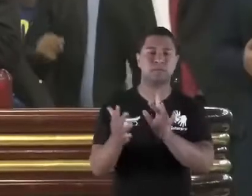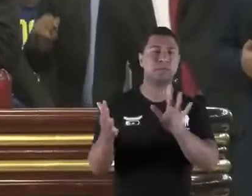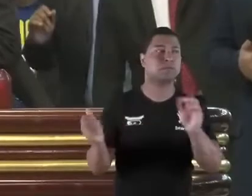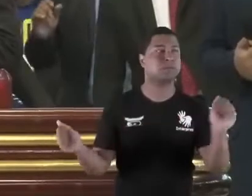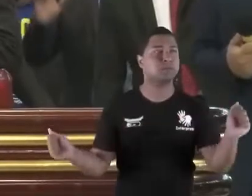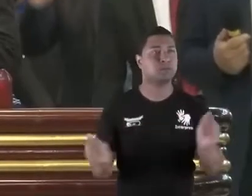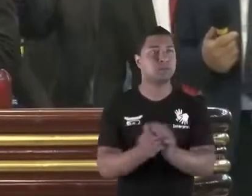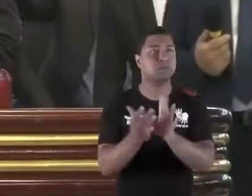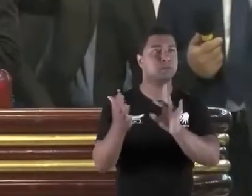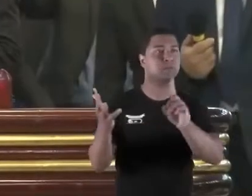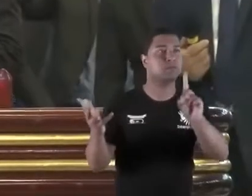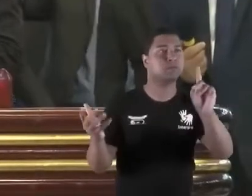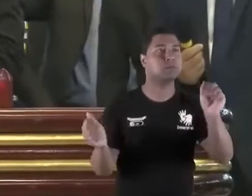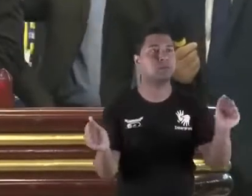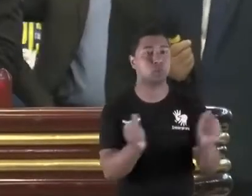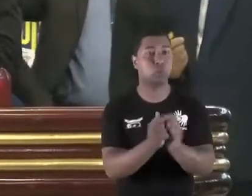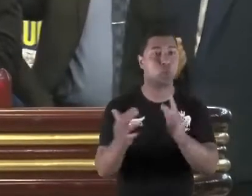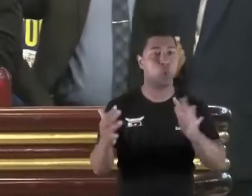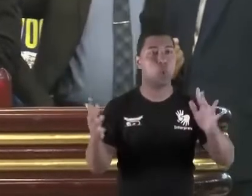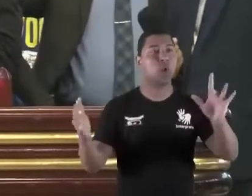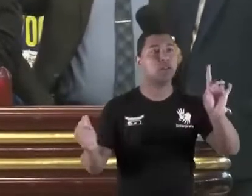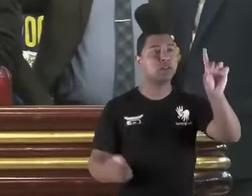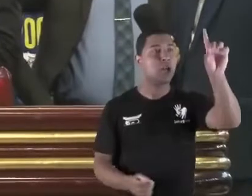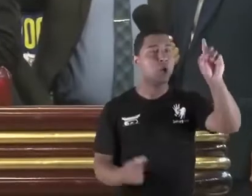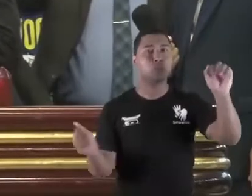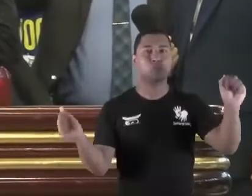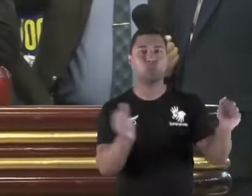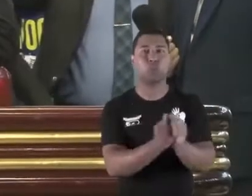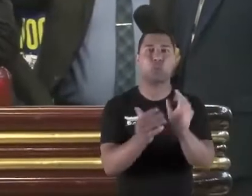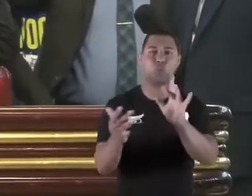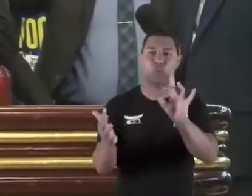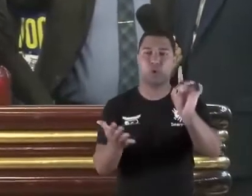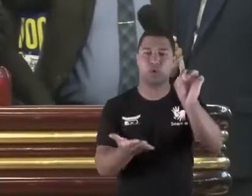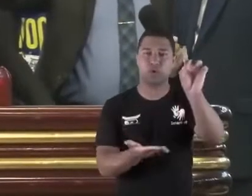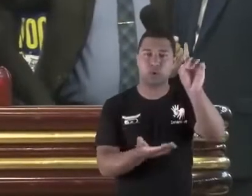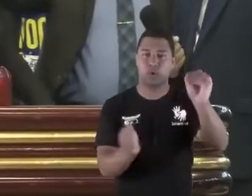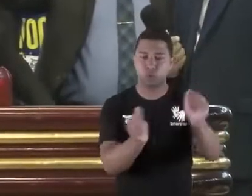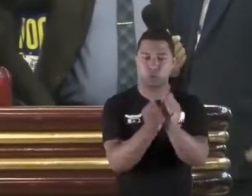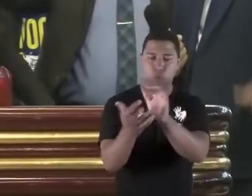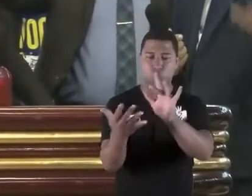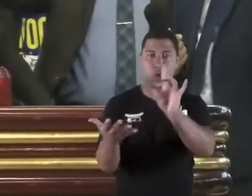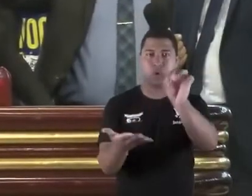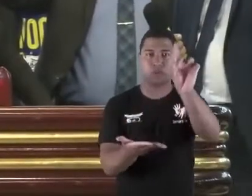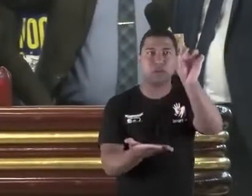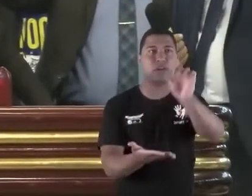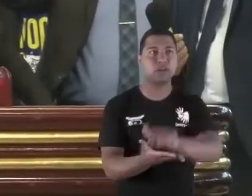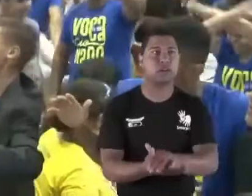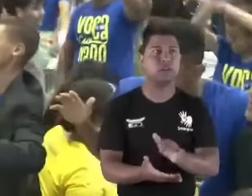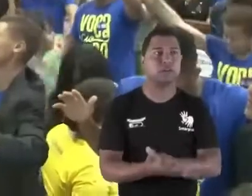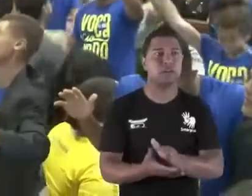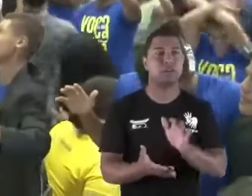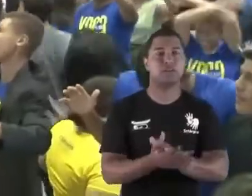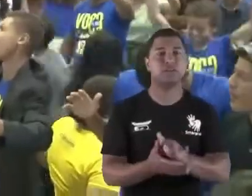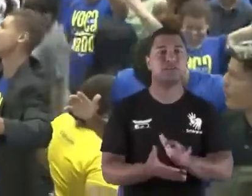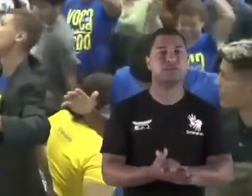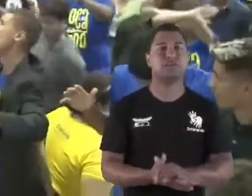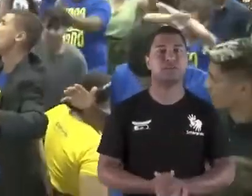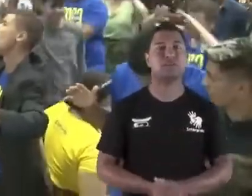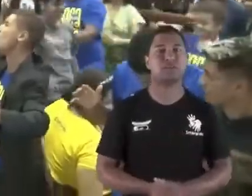abre, abre, abre, abre. Não tenha vergonha, jovem. Dá lugar ao Espírito.